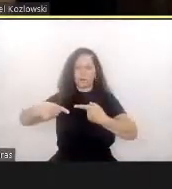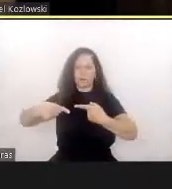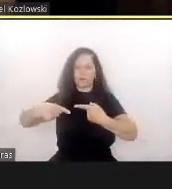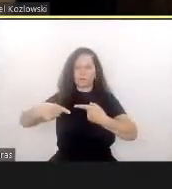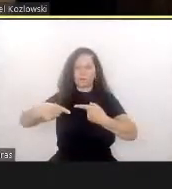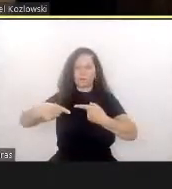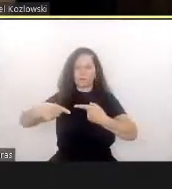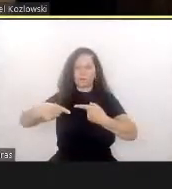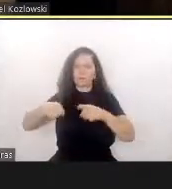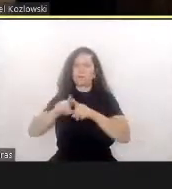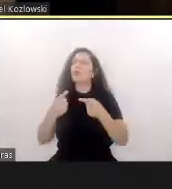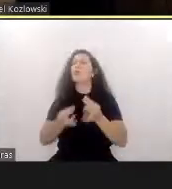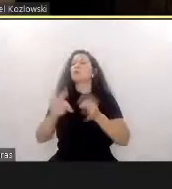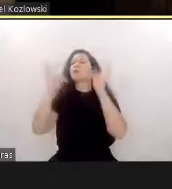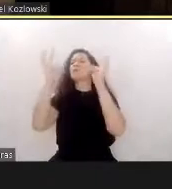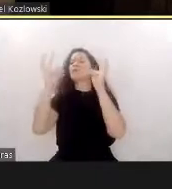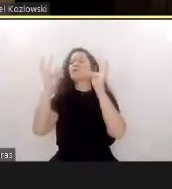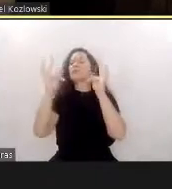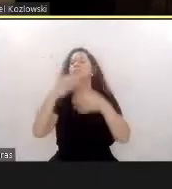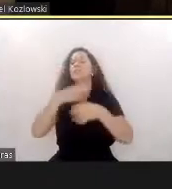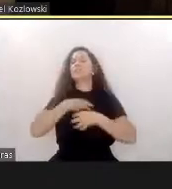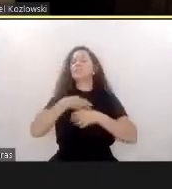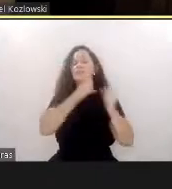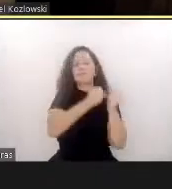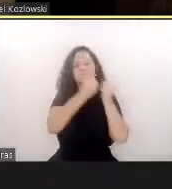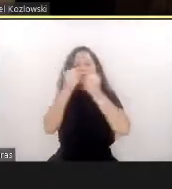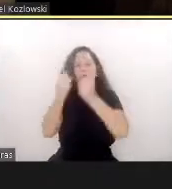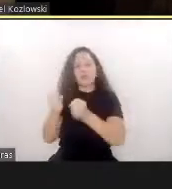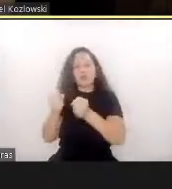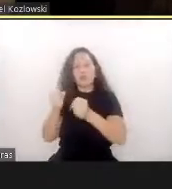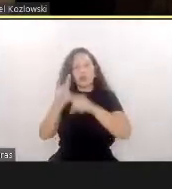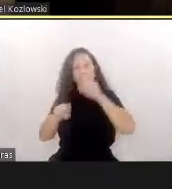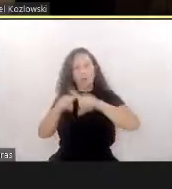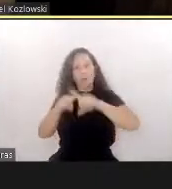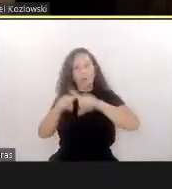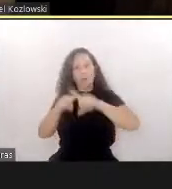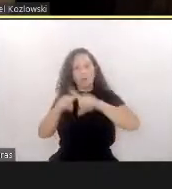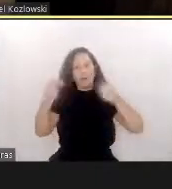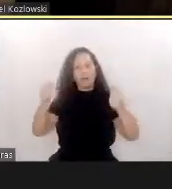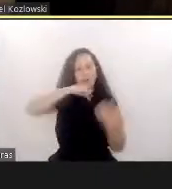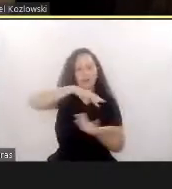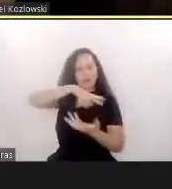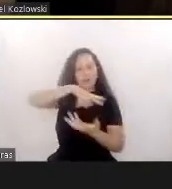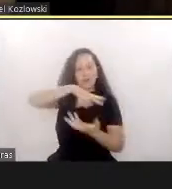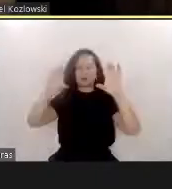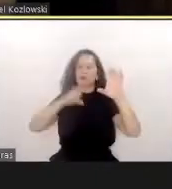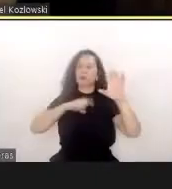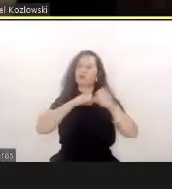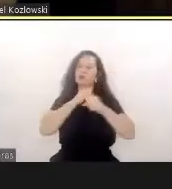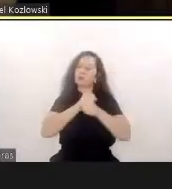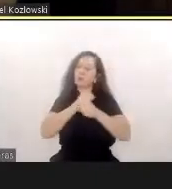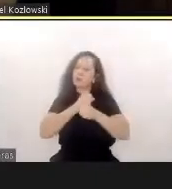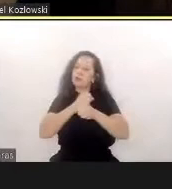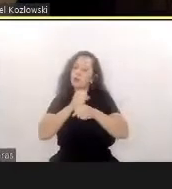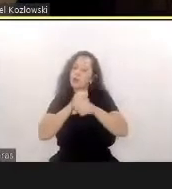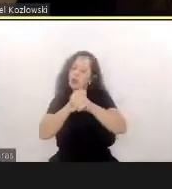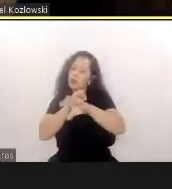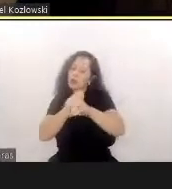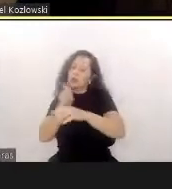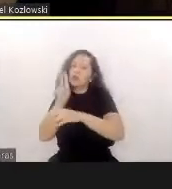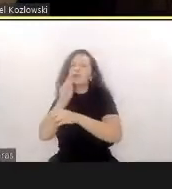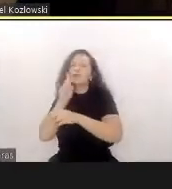fazer o poder se materializar como espaço. Durante esses anos que eu estava dando aula no MIT, eu comecei a fazer pesquisa com Hashim